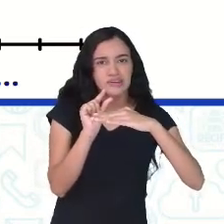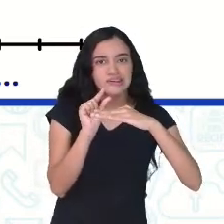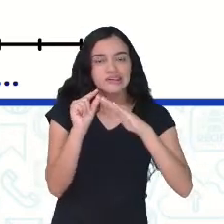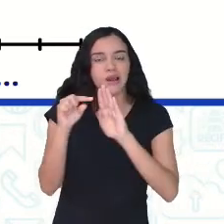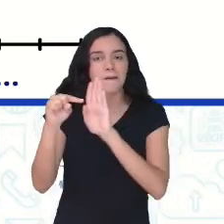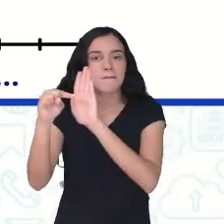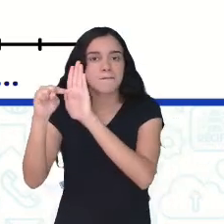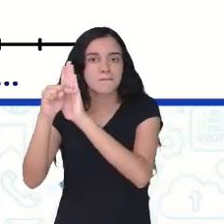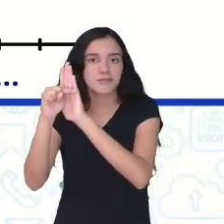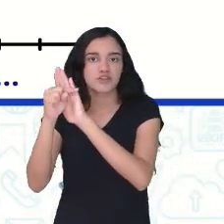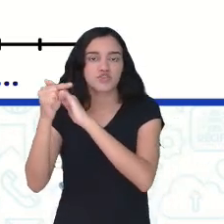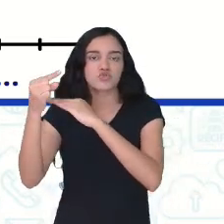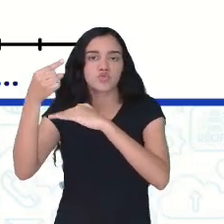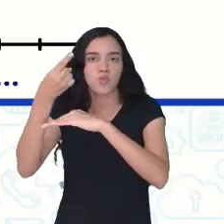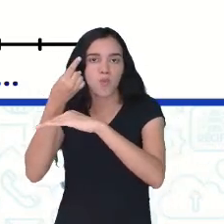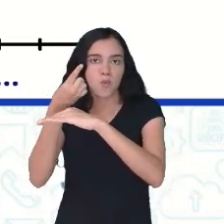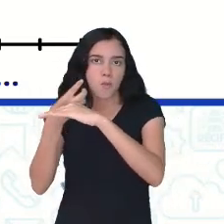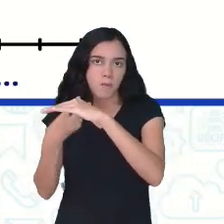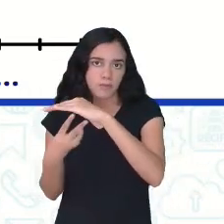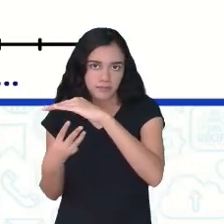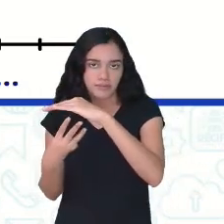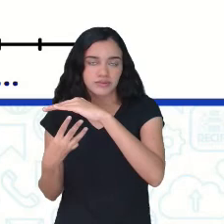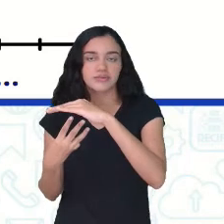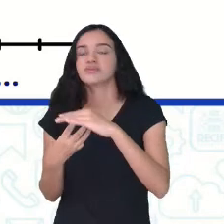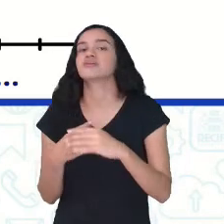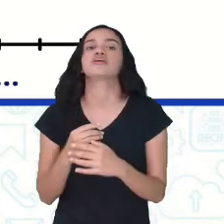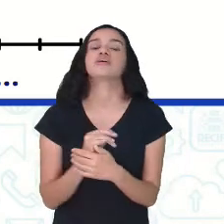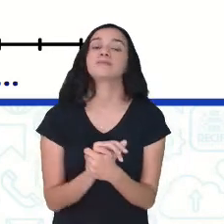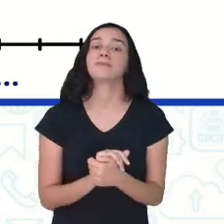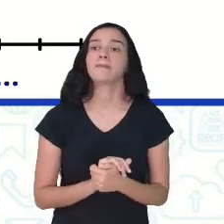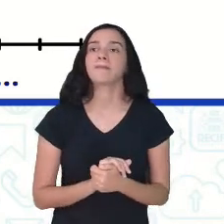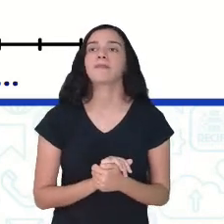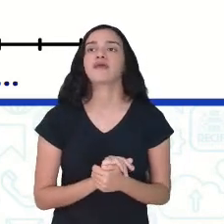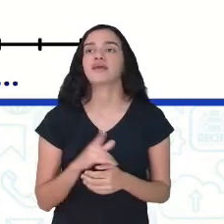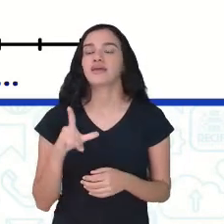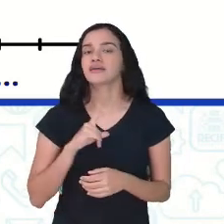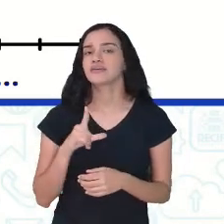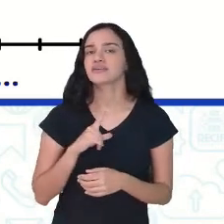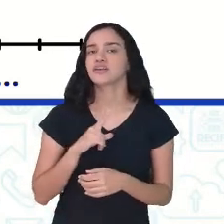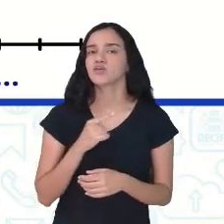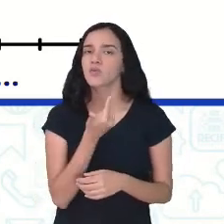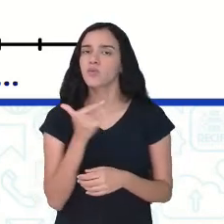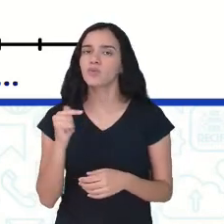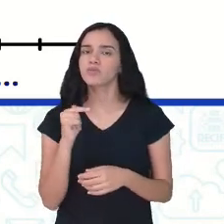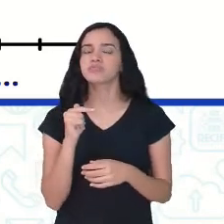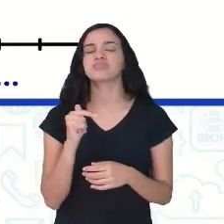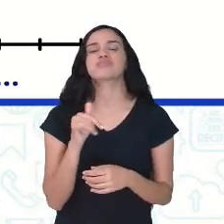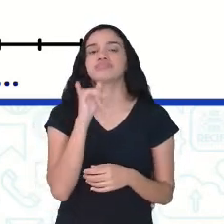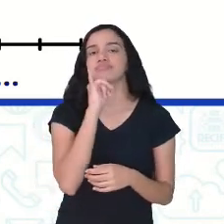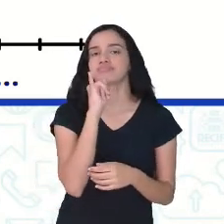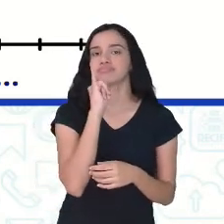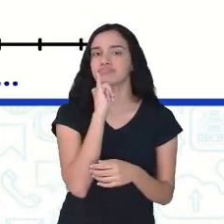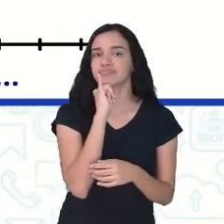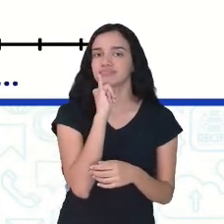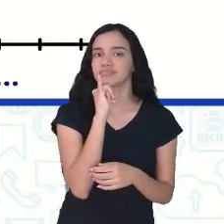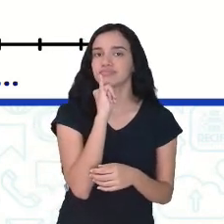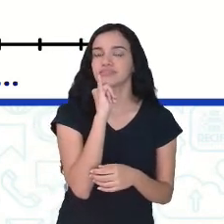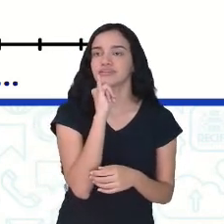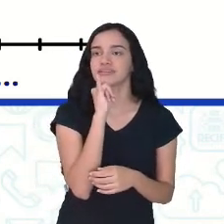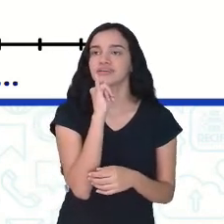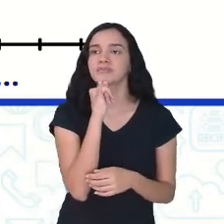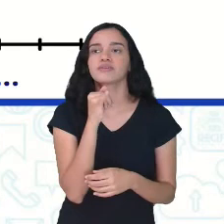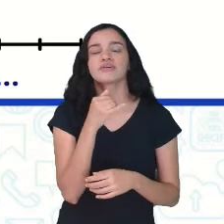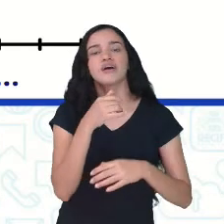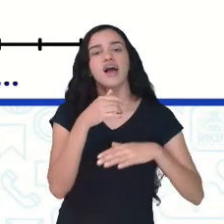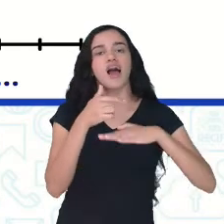menos 1/2. E aqui outro exemplo é 7/5, né? Que é